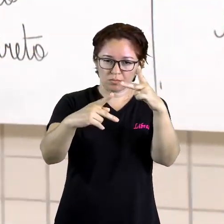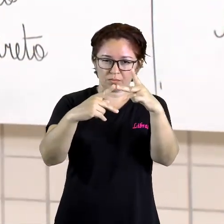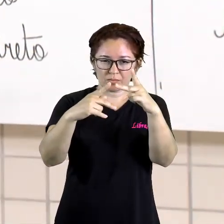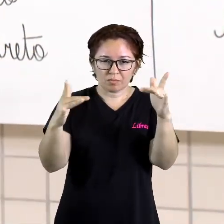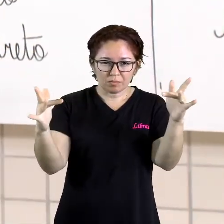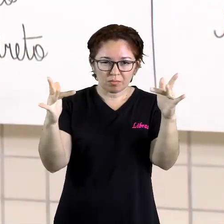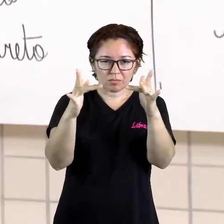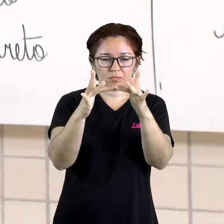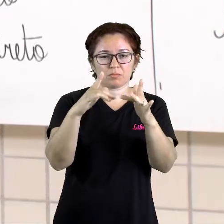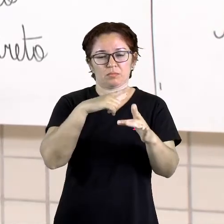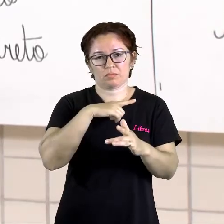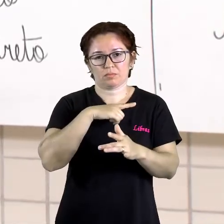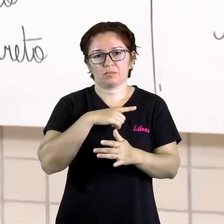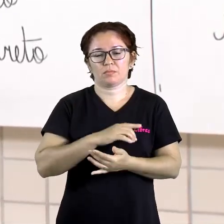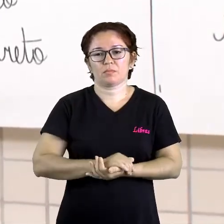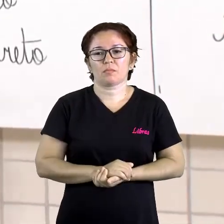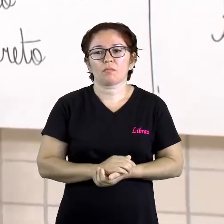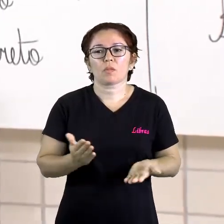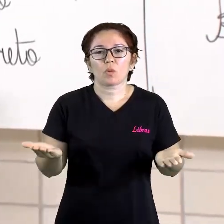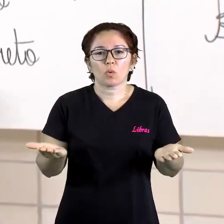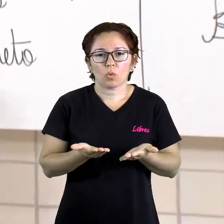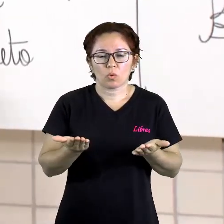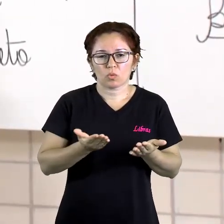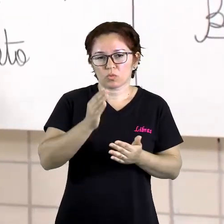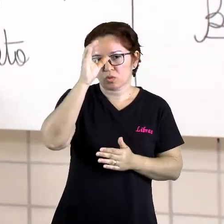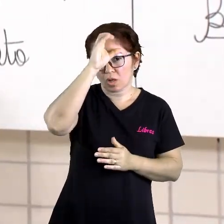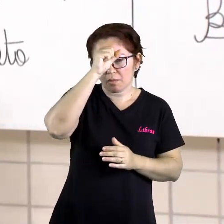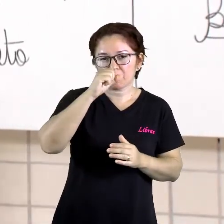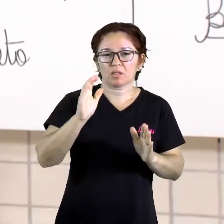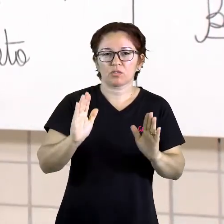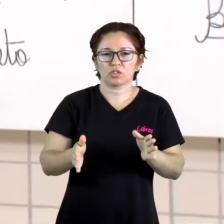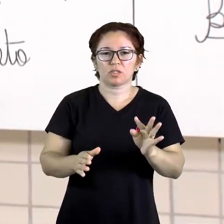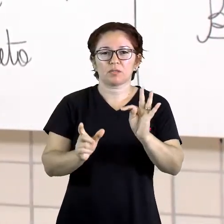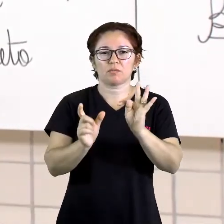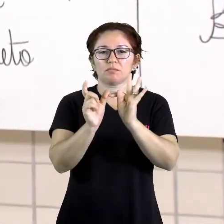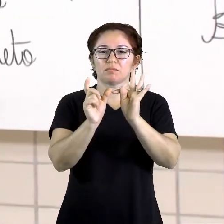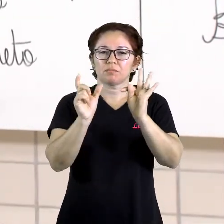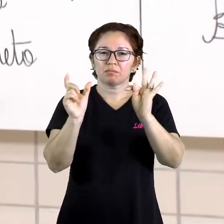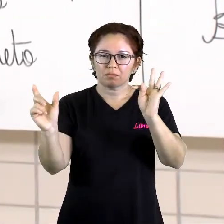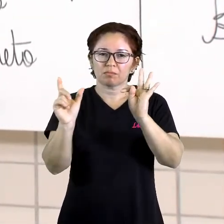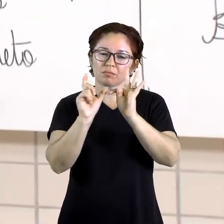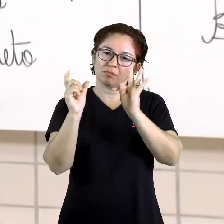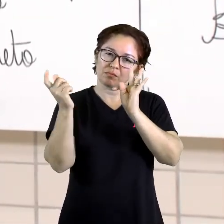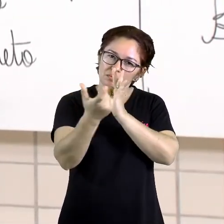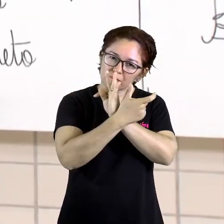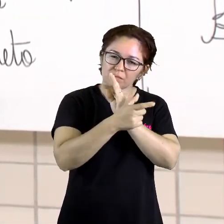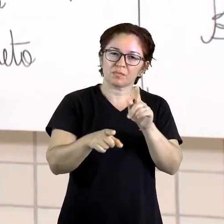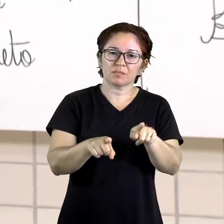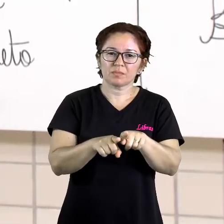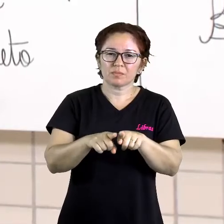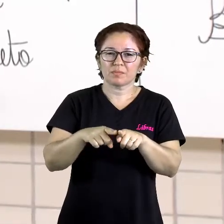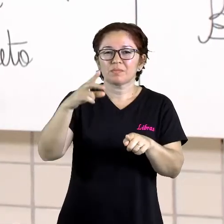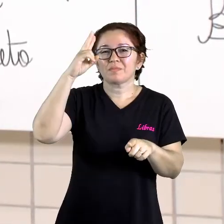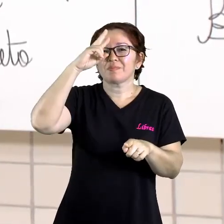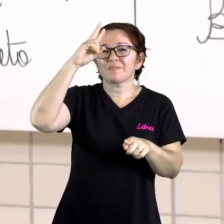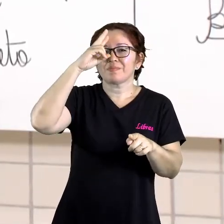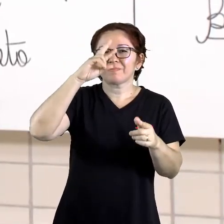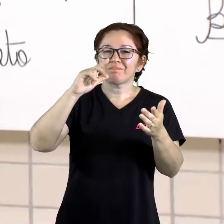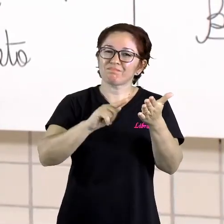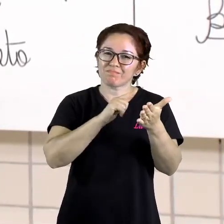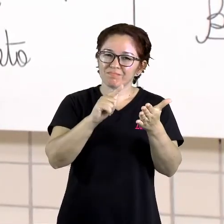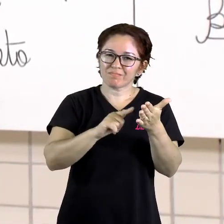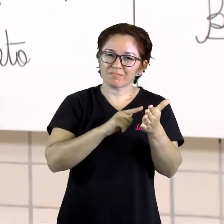sujeito. Nossa aula foi sobre transitividade verbal e retomamos as memórias literárias. Espero